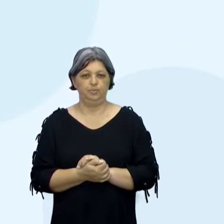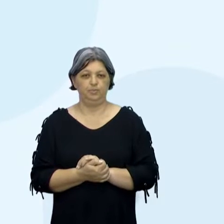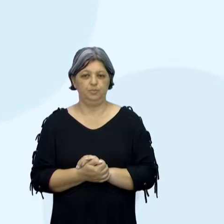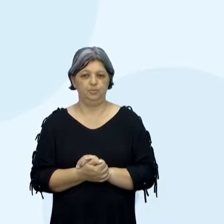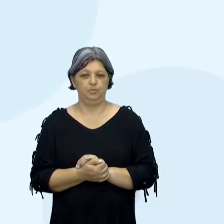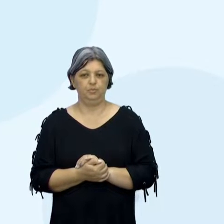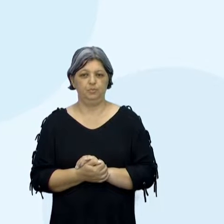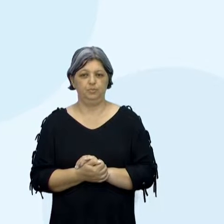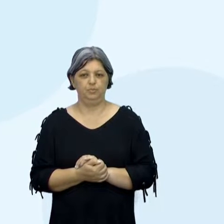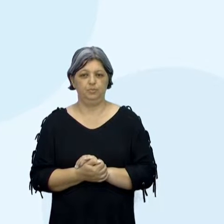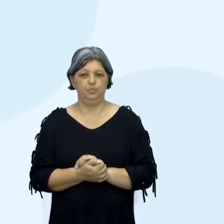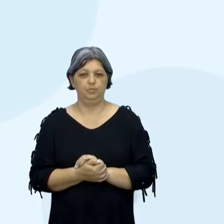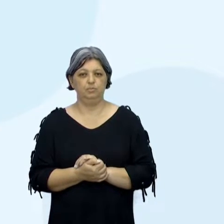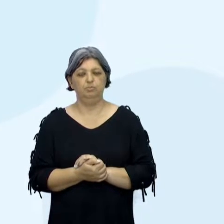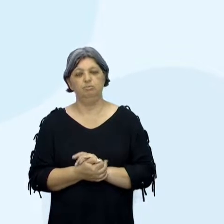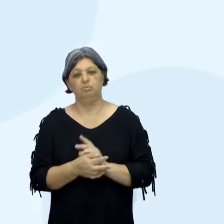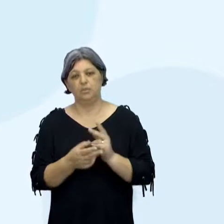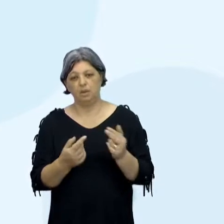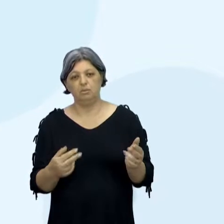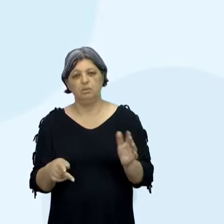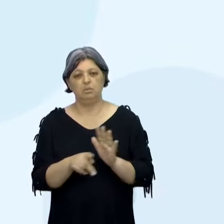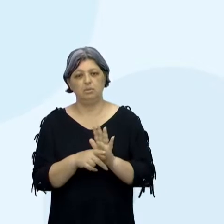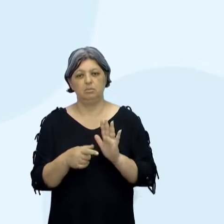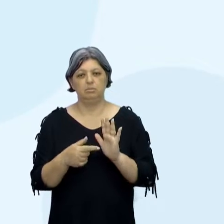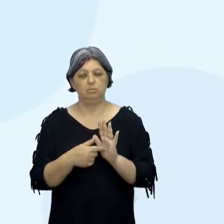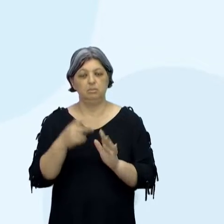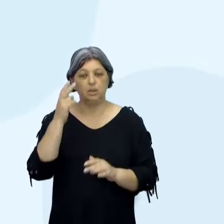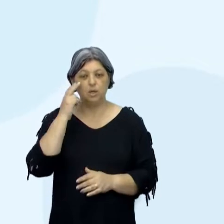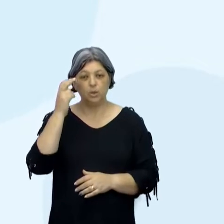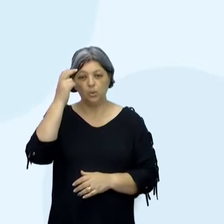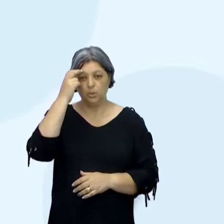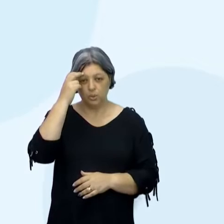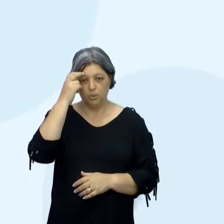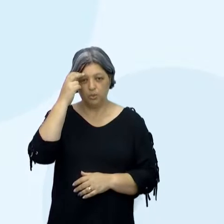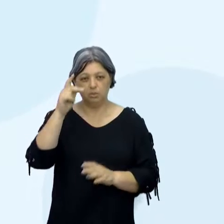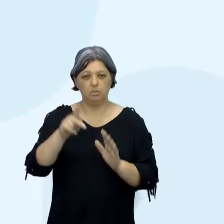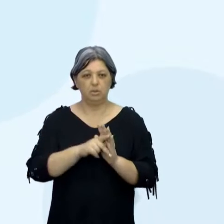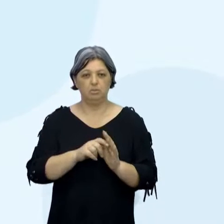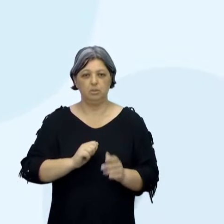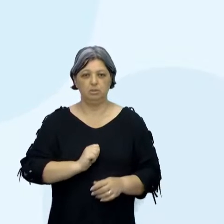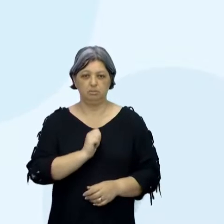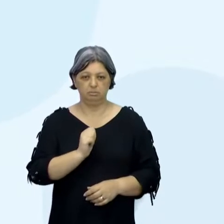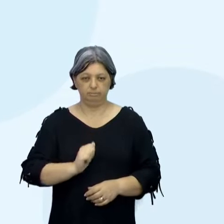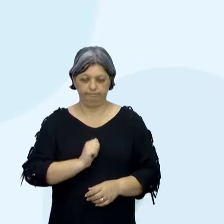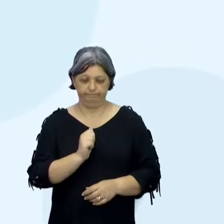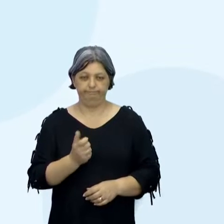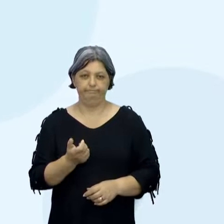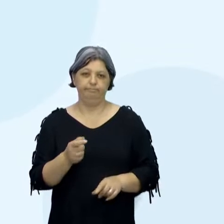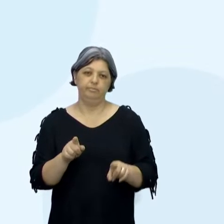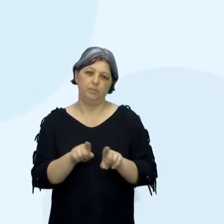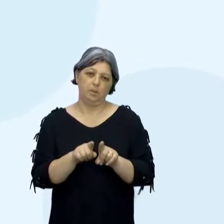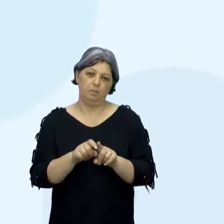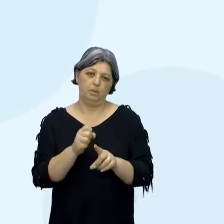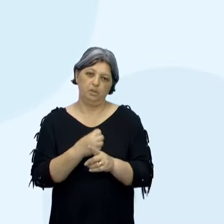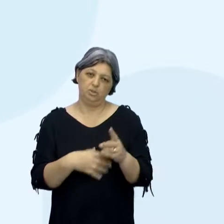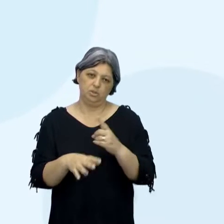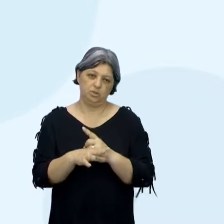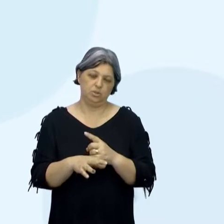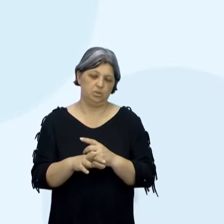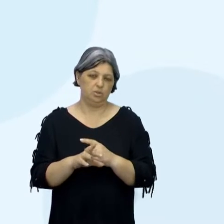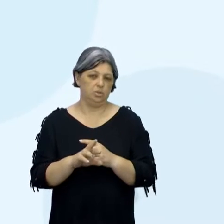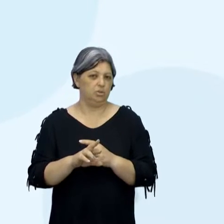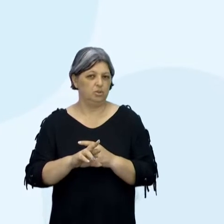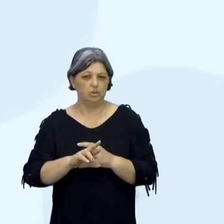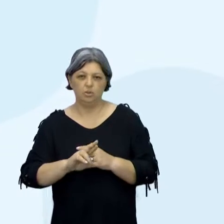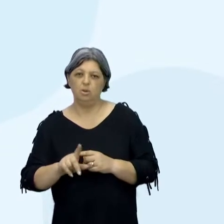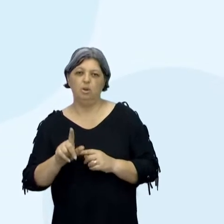as questões eram muito mais culturais, né, ou seja, muito mais antropológicas ou sociológicas, mas não de cunho